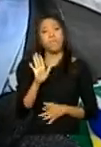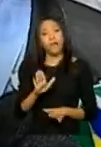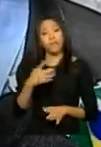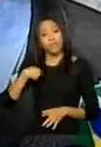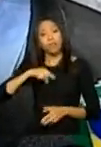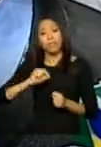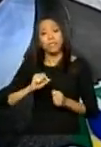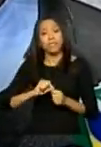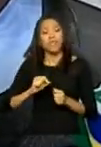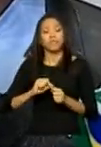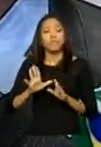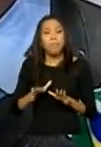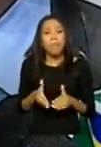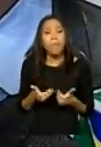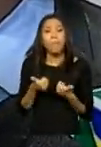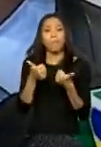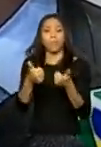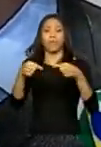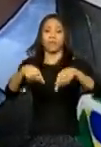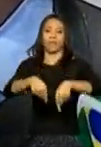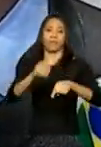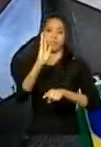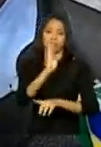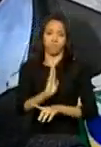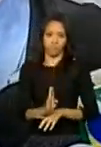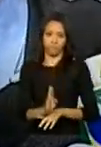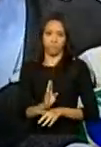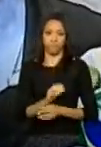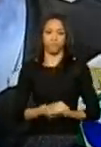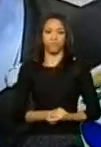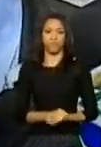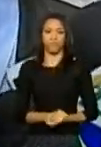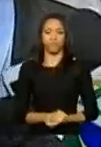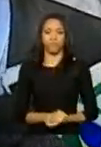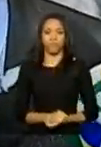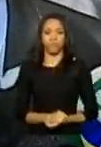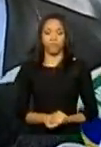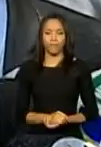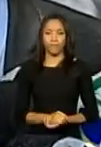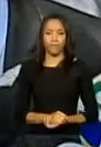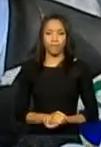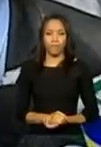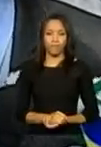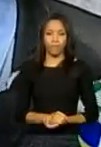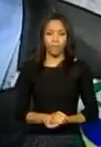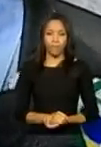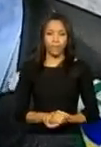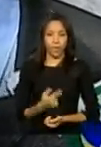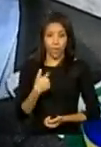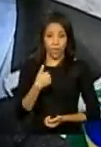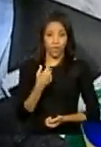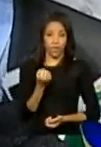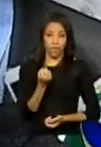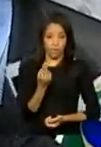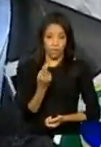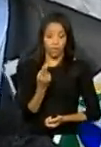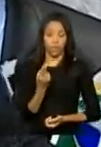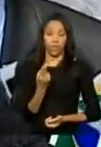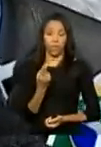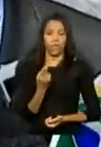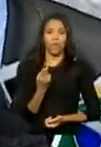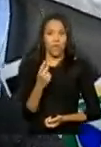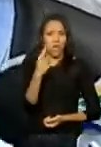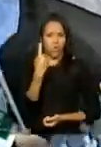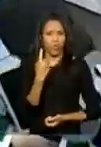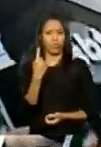modernizar e tornar mais efetivo. O texto do Procultura está bom para voltar? Hein? O texto do Procultura está bom para voltar? É um dos